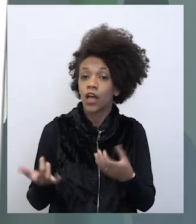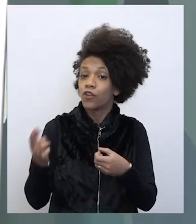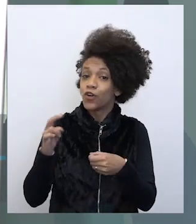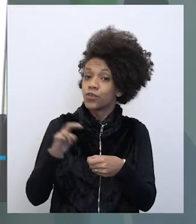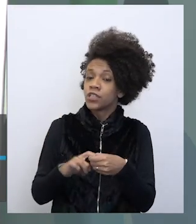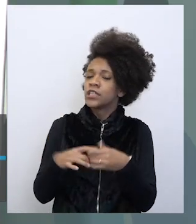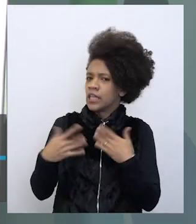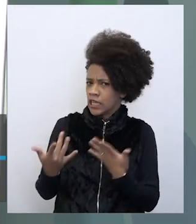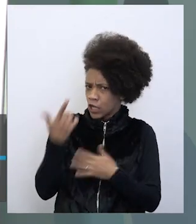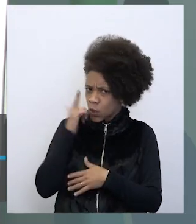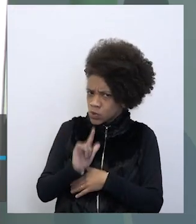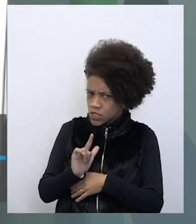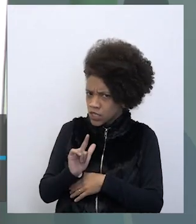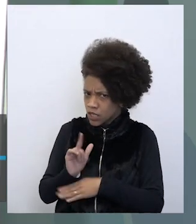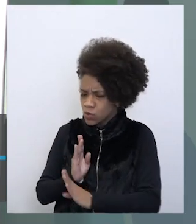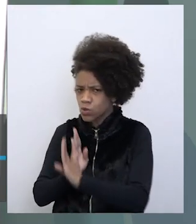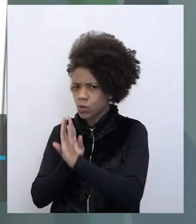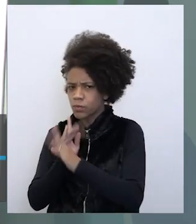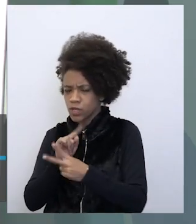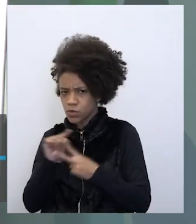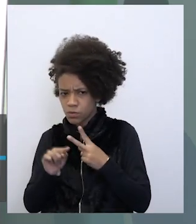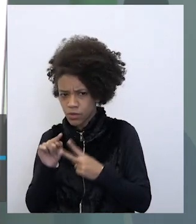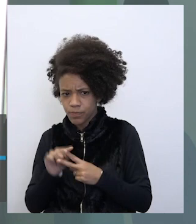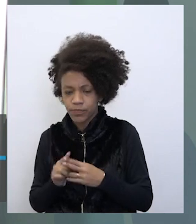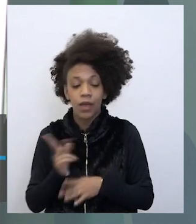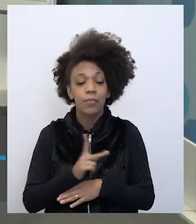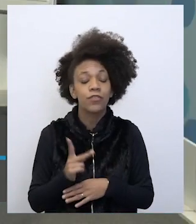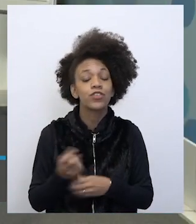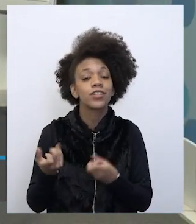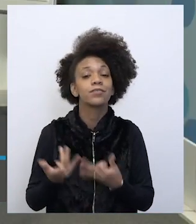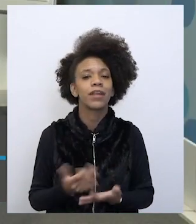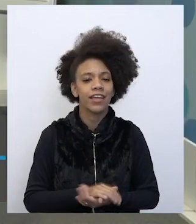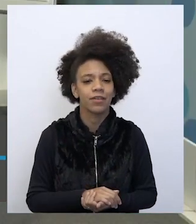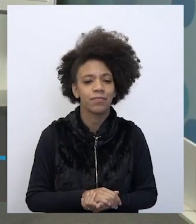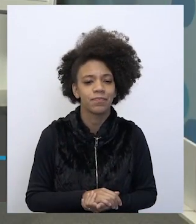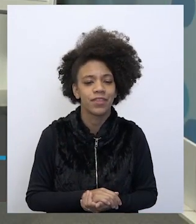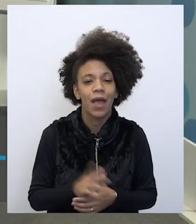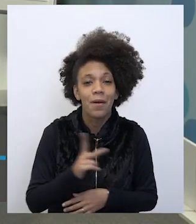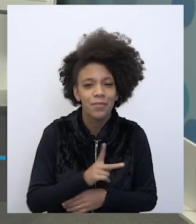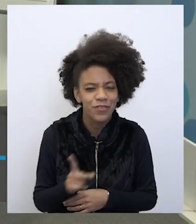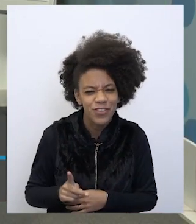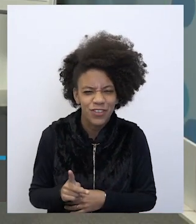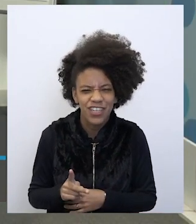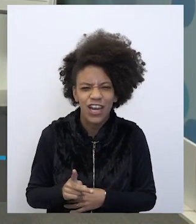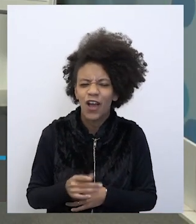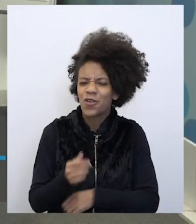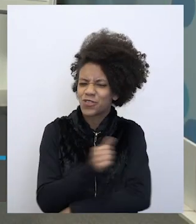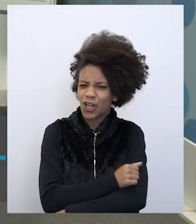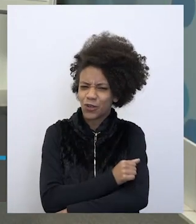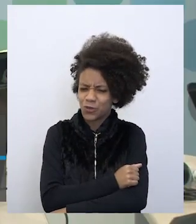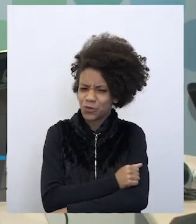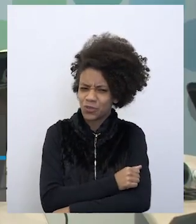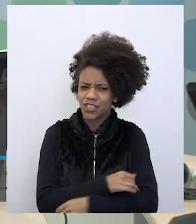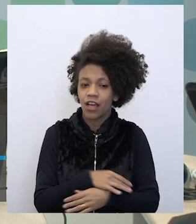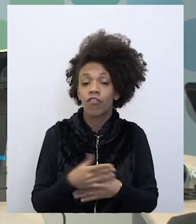Voltamos. E aí, pessoal, vocês conseguiram achar os pares ordenados? Professora Inês, conta pra mim. Professora Roberta, os alunos, na grande